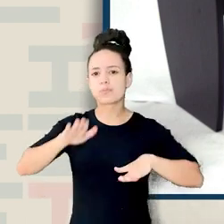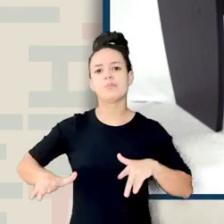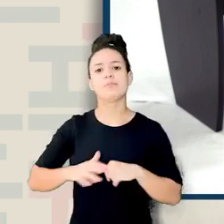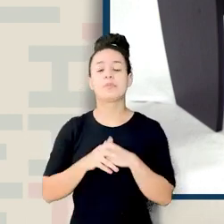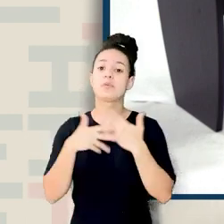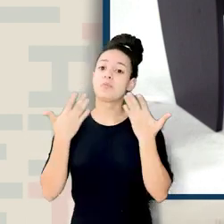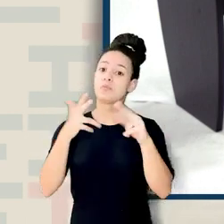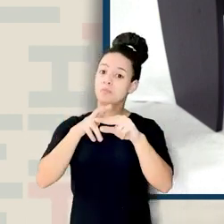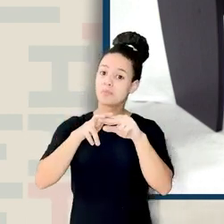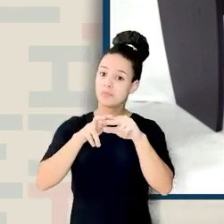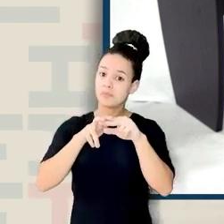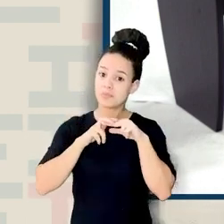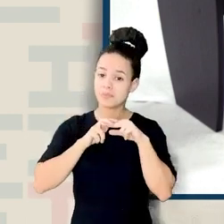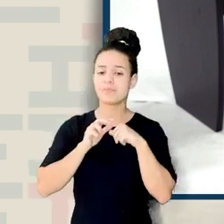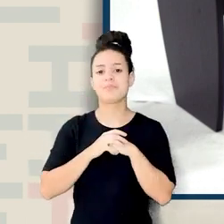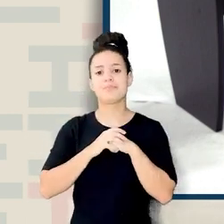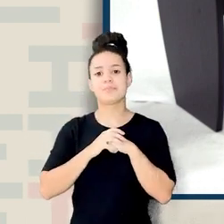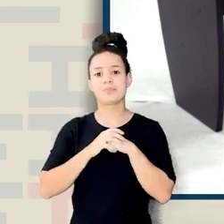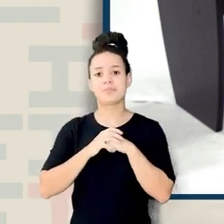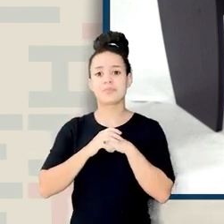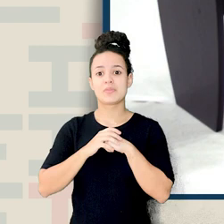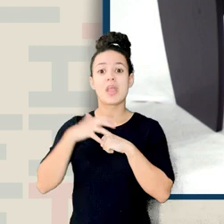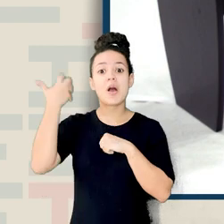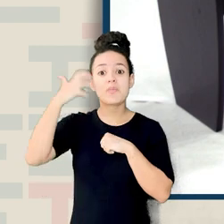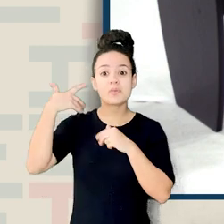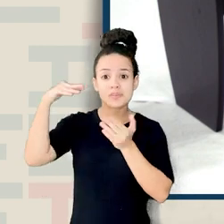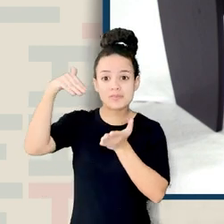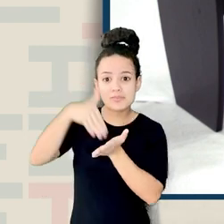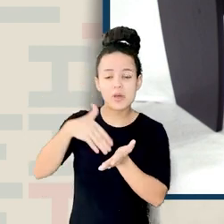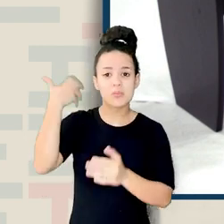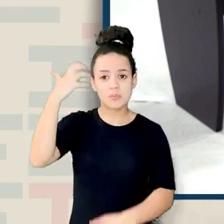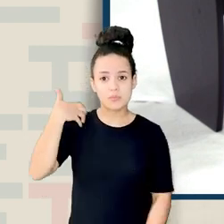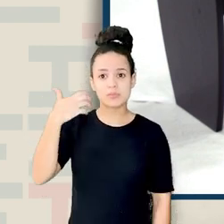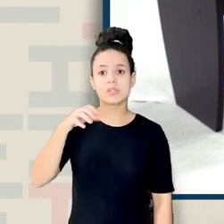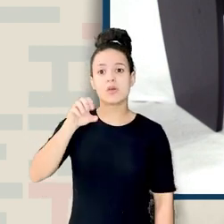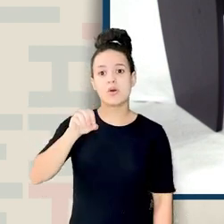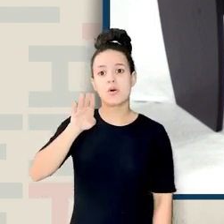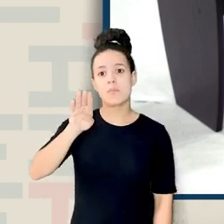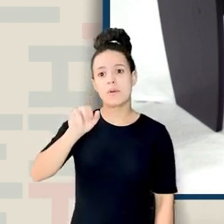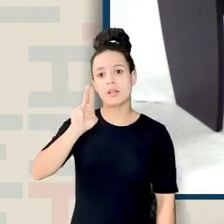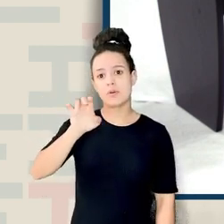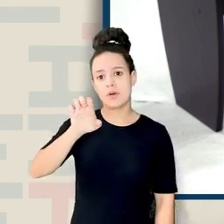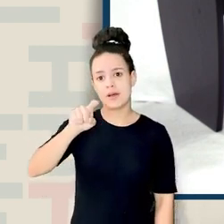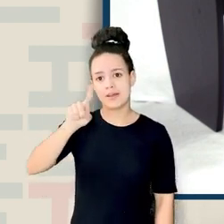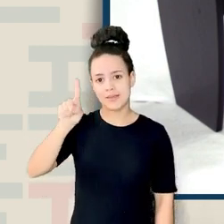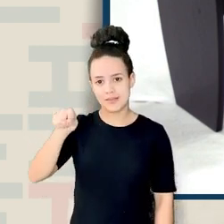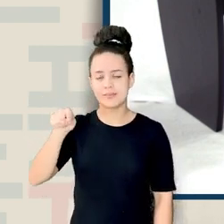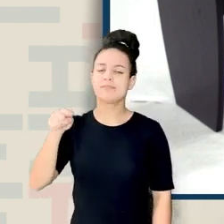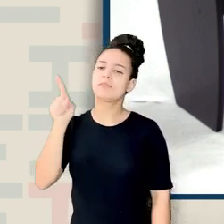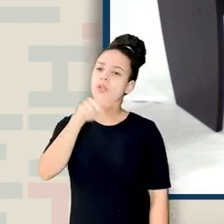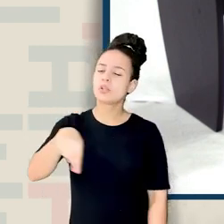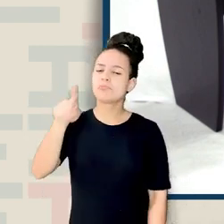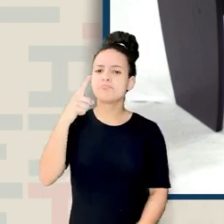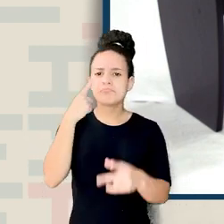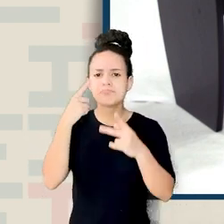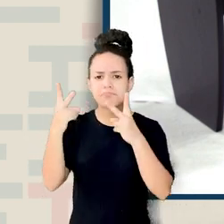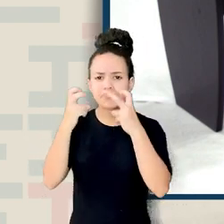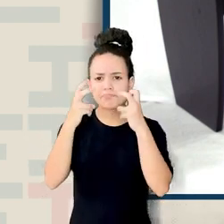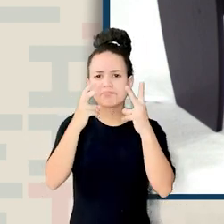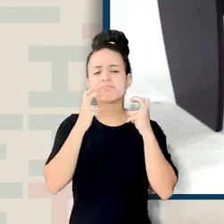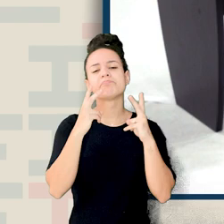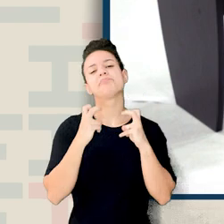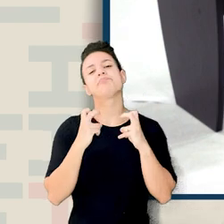deixo com vocês o final de uma música, a música de Obaluayê, e a gente vai poder então ver uma